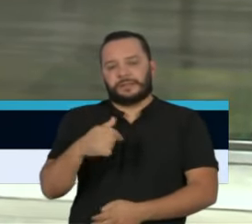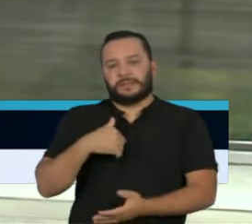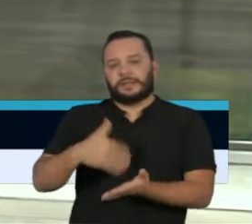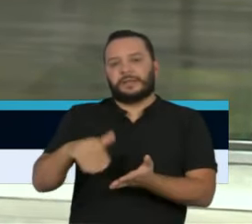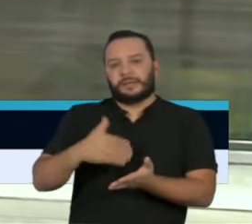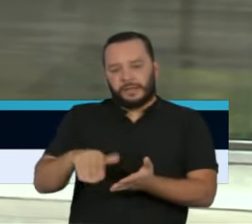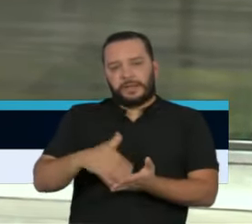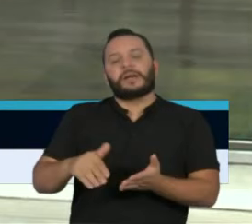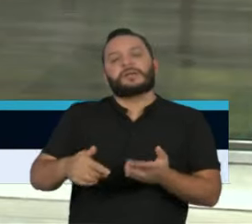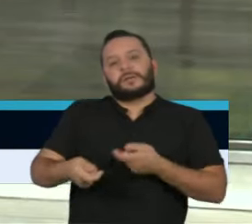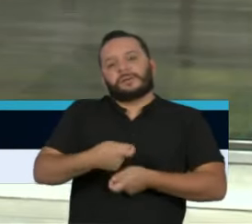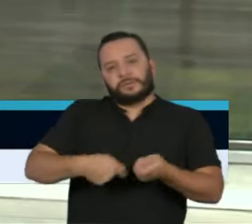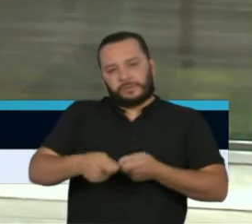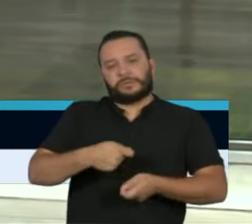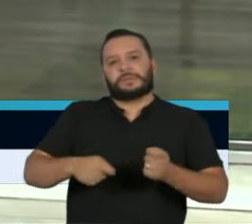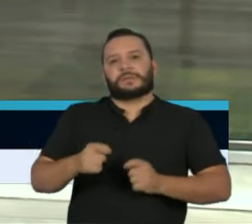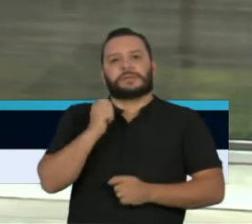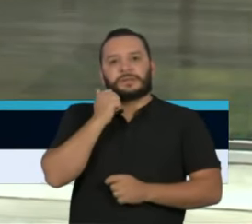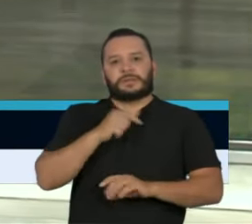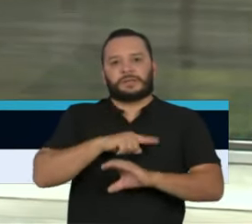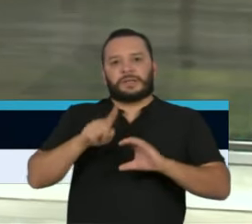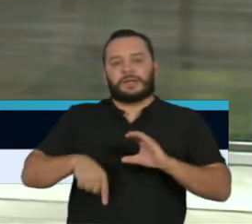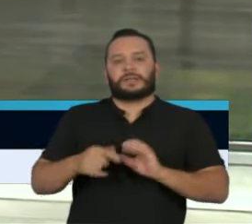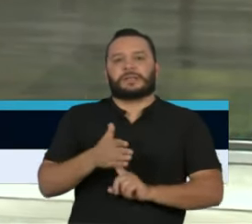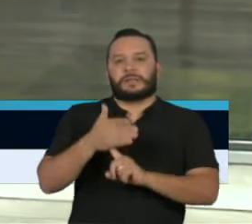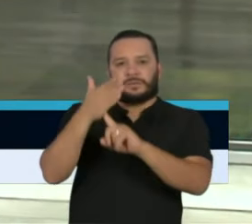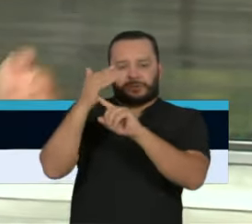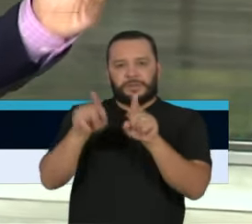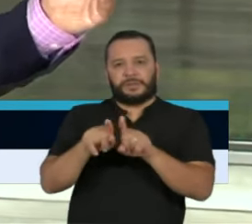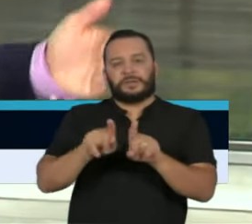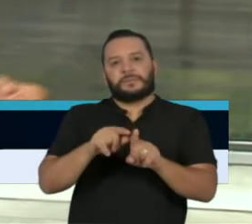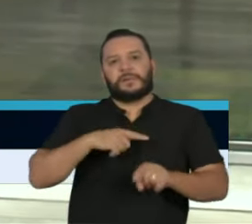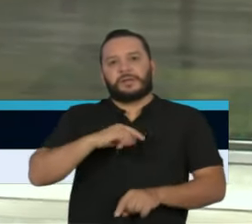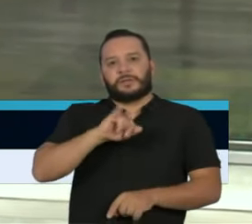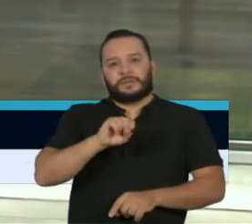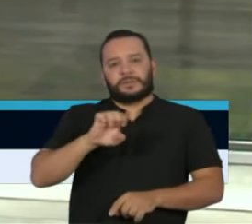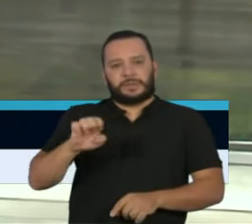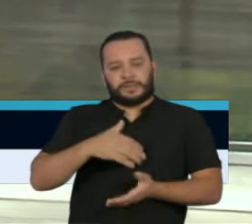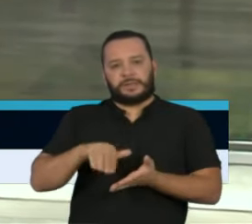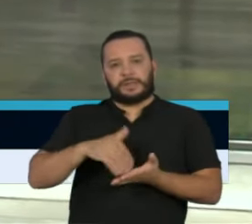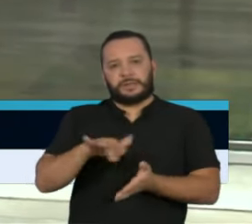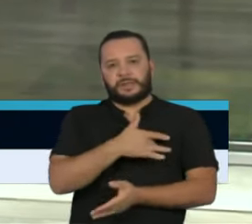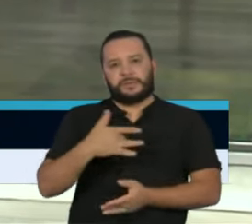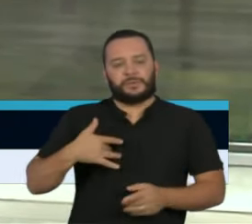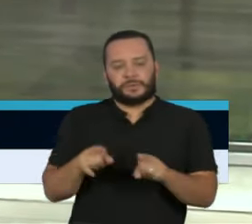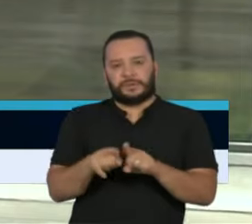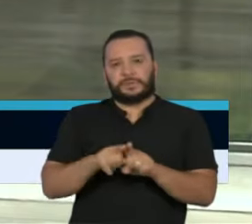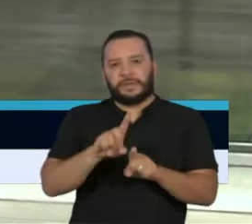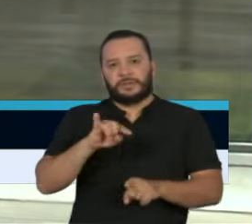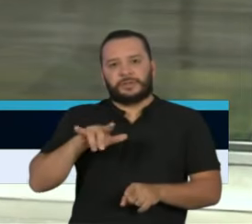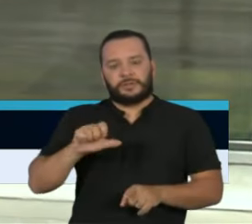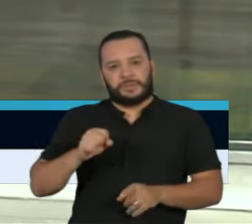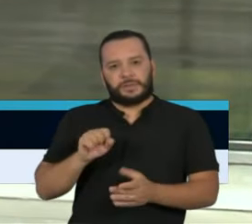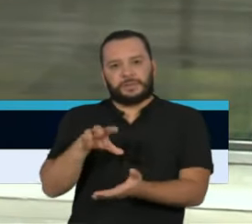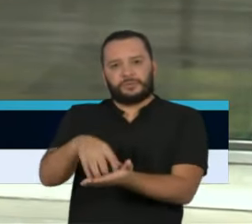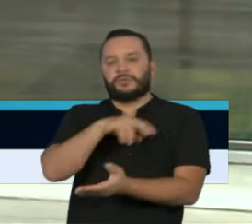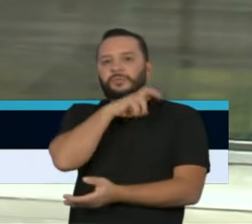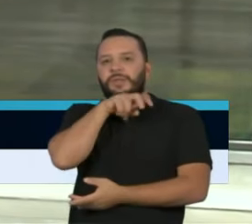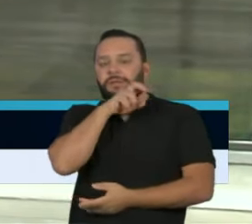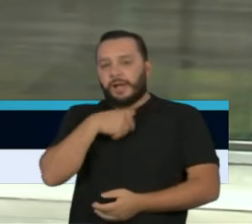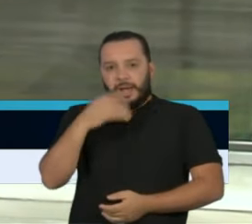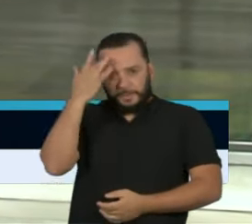e Tecnologia, agradecer ao Dr. Zé Henrique Guerra, nosso secretário da Saúde, a você, Dimas Covas, presidente do Butantan. Amanhã temos